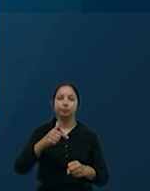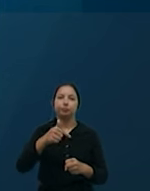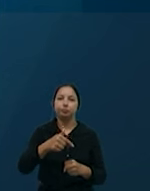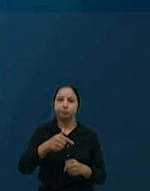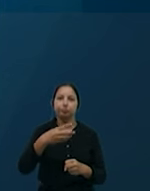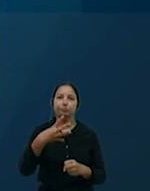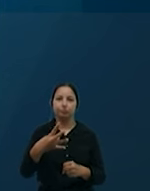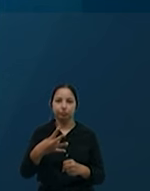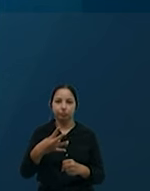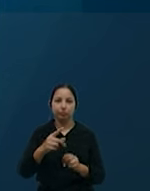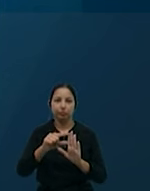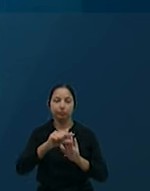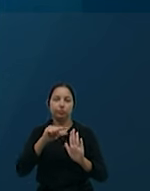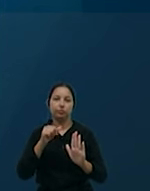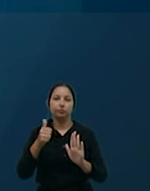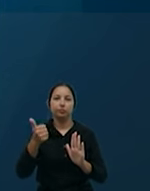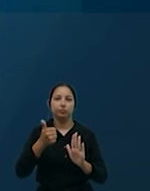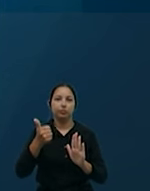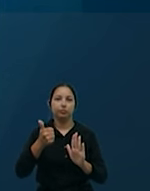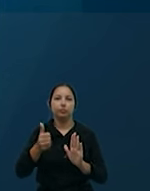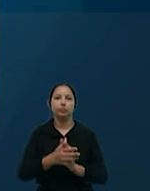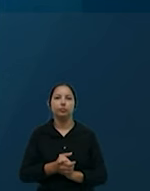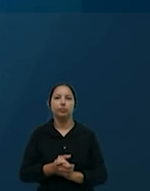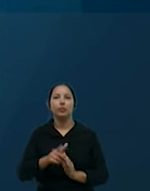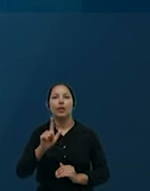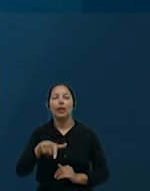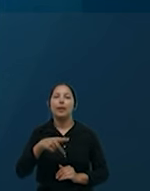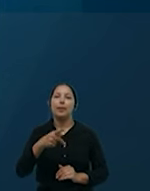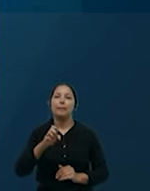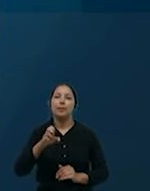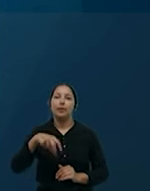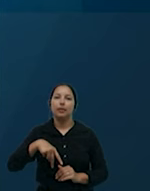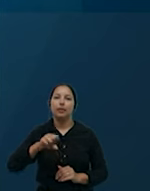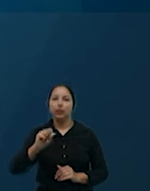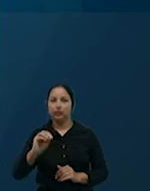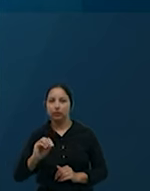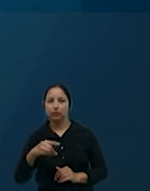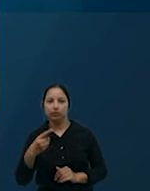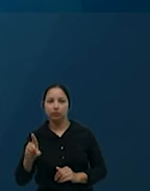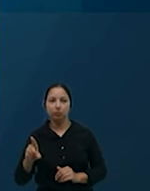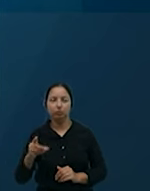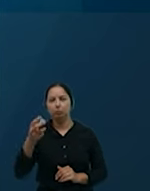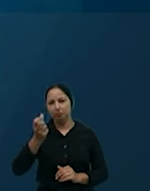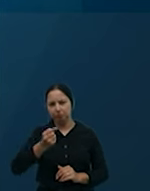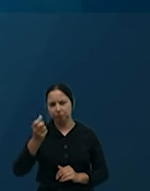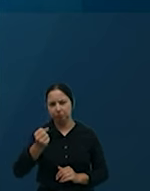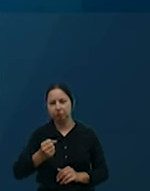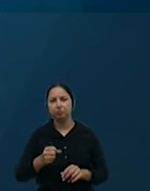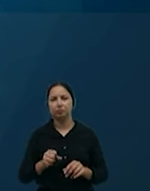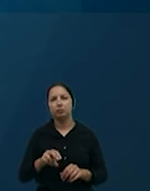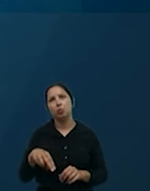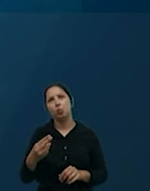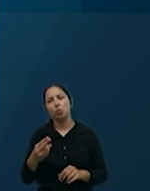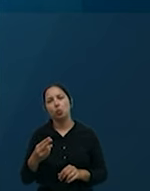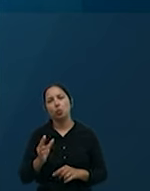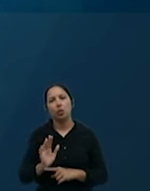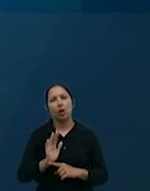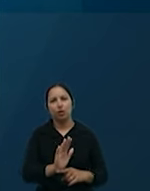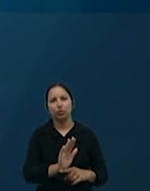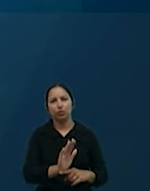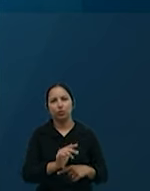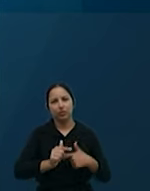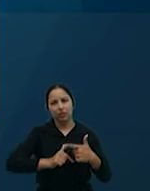trata da pensão, como o artigo 60, parágrafo 1º da Lei de Benefícios, que tratam do auxílio por incapacidade temporária, não tiveram